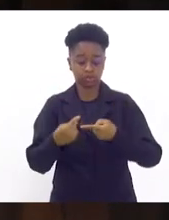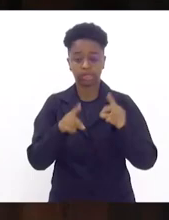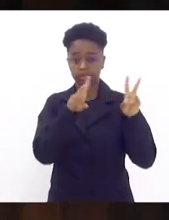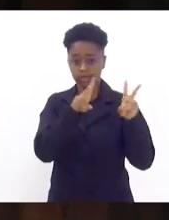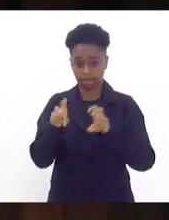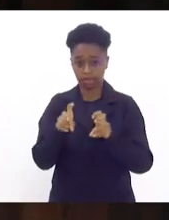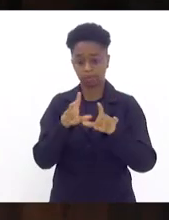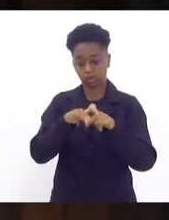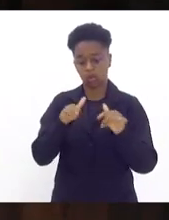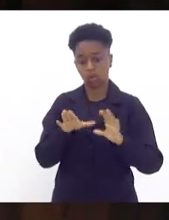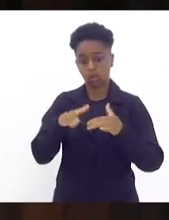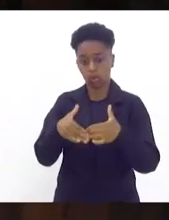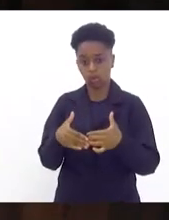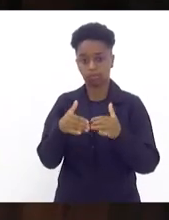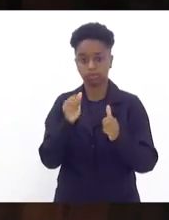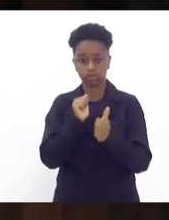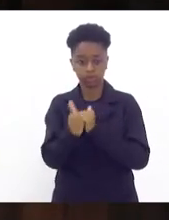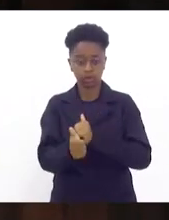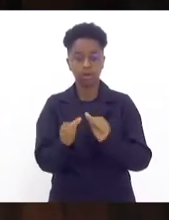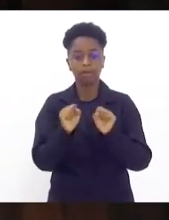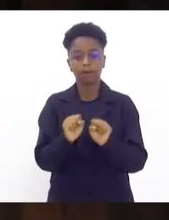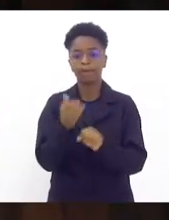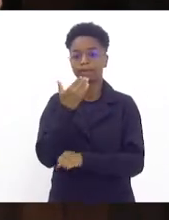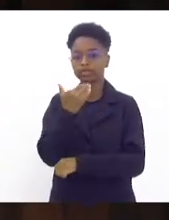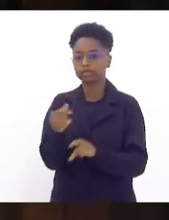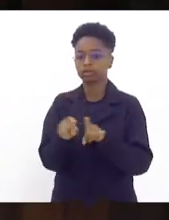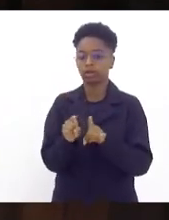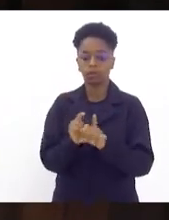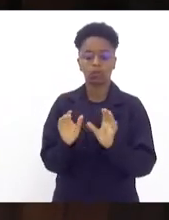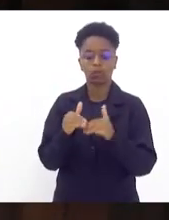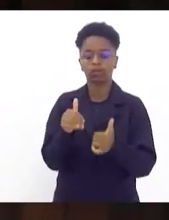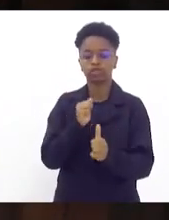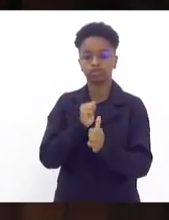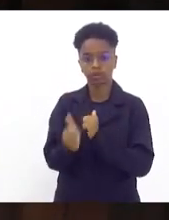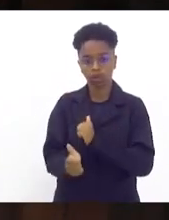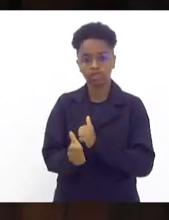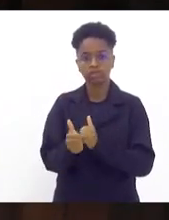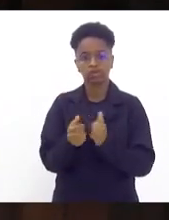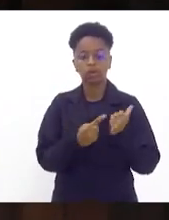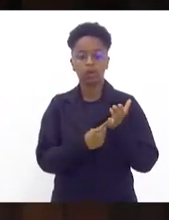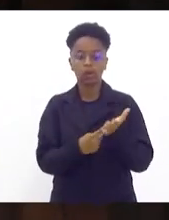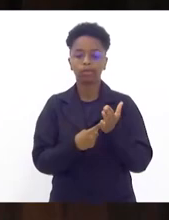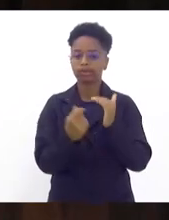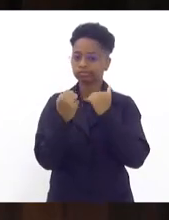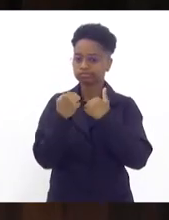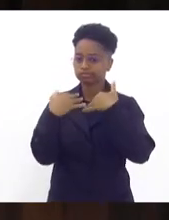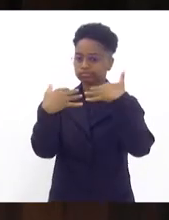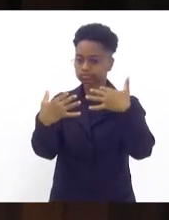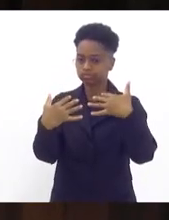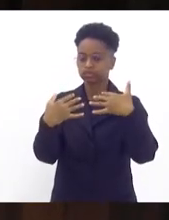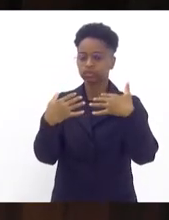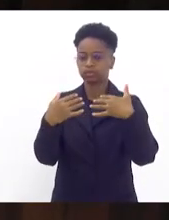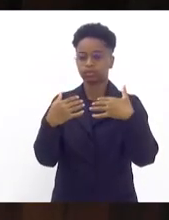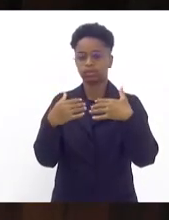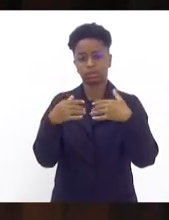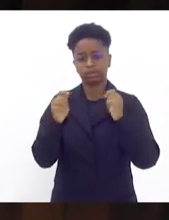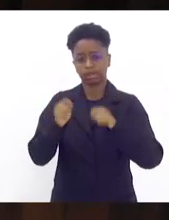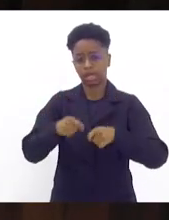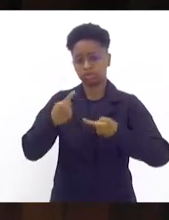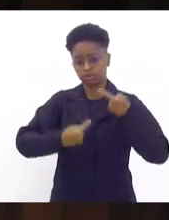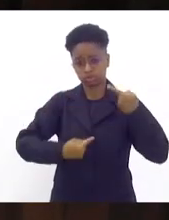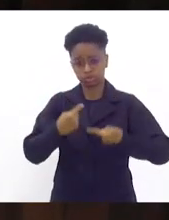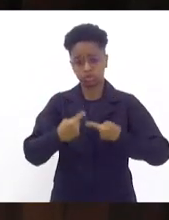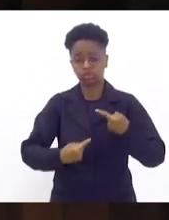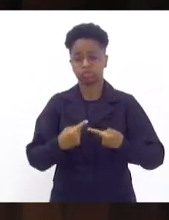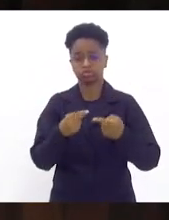já que esse tema tem ebulição, pede para a Comissão de Esporte marcar uma audiência pública, trazendo todos os atores para discutir essa questão,